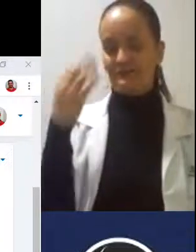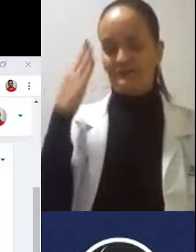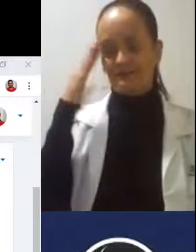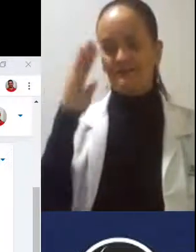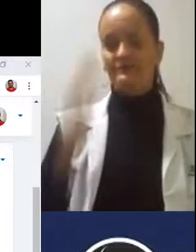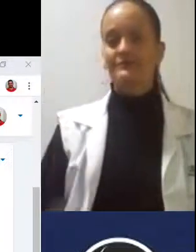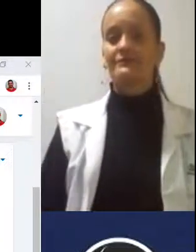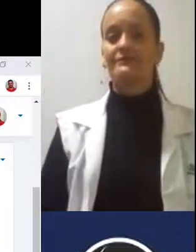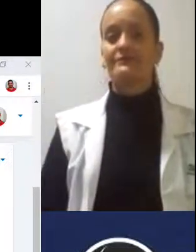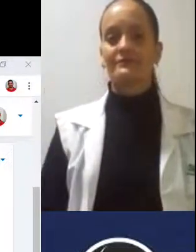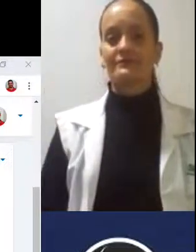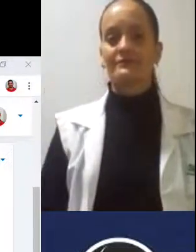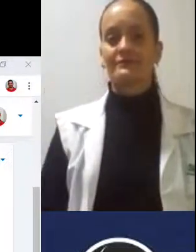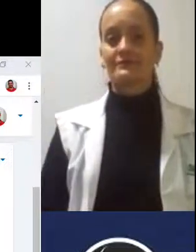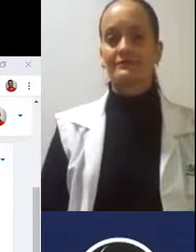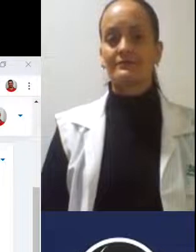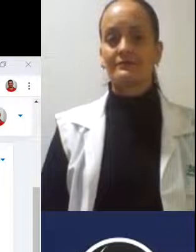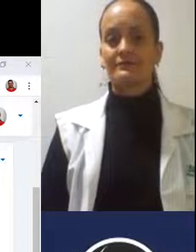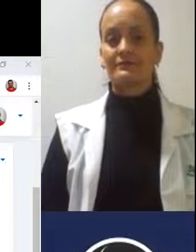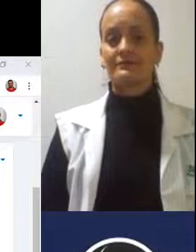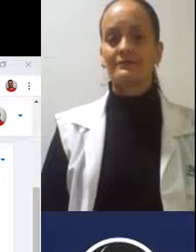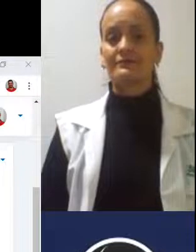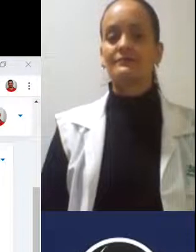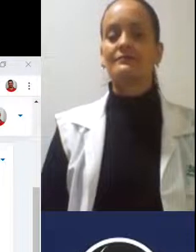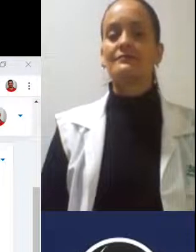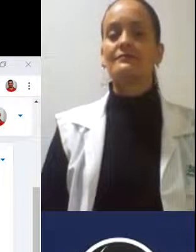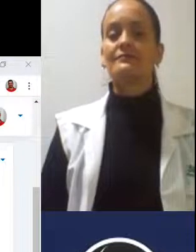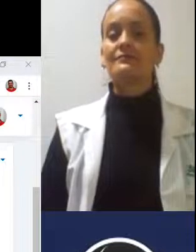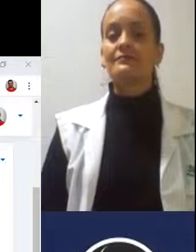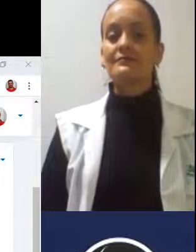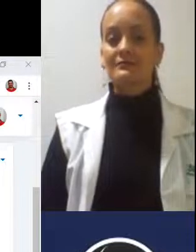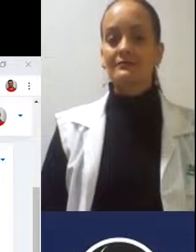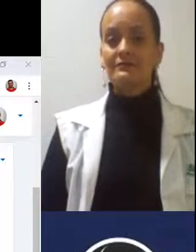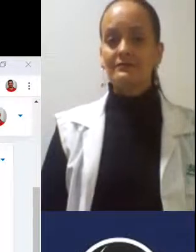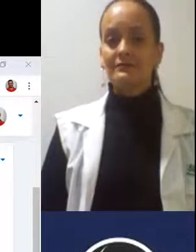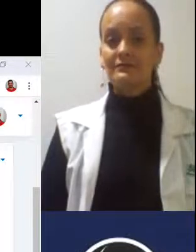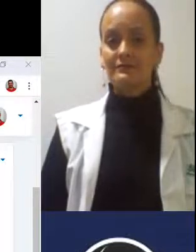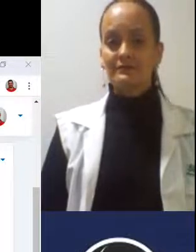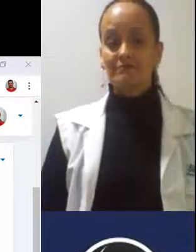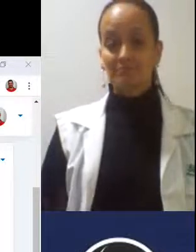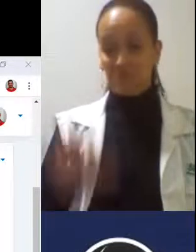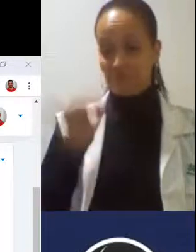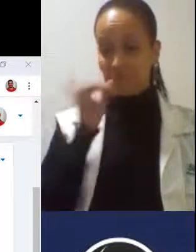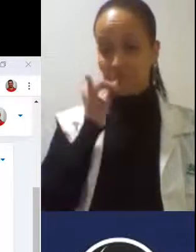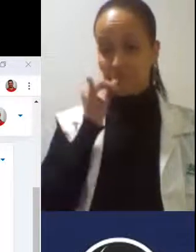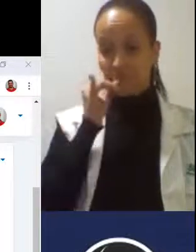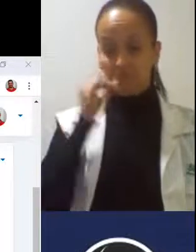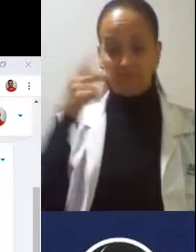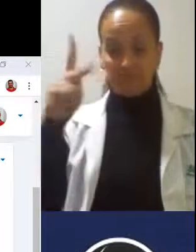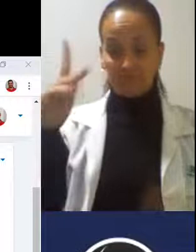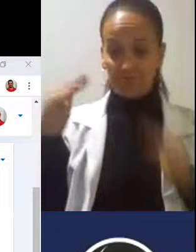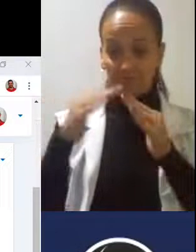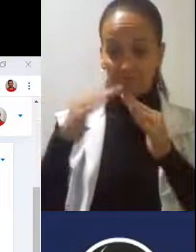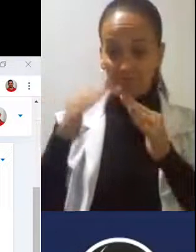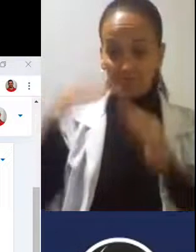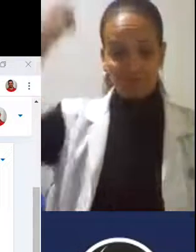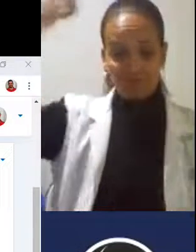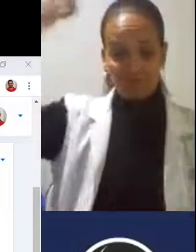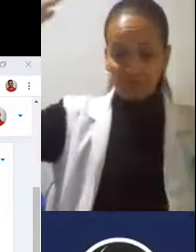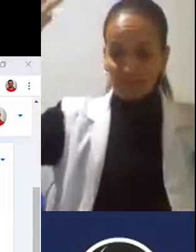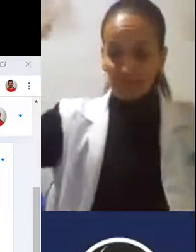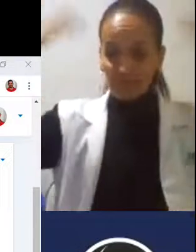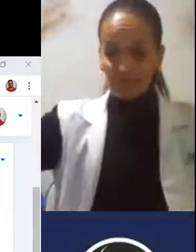Resistores. Senhor, cita um exemplo de resistor aí. Ah, um chuveiro. Um chuveiro é um exemplo de resistor. Tudo que consome energia tem